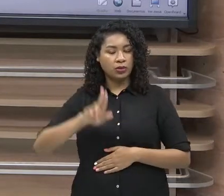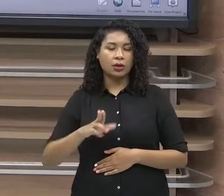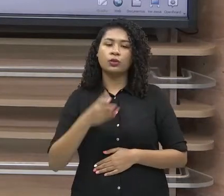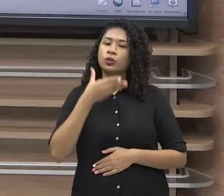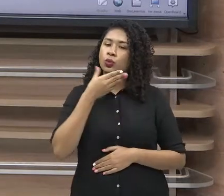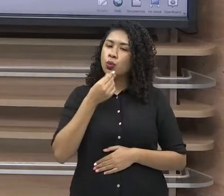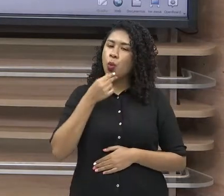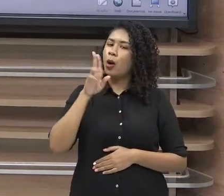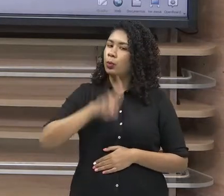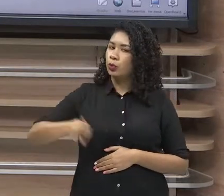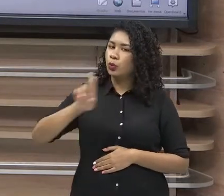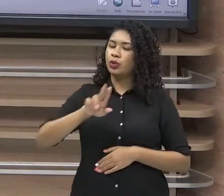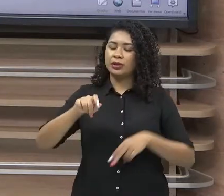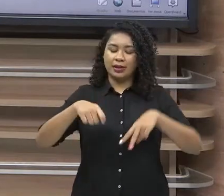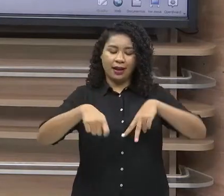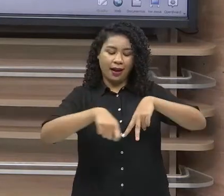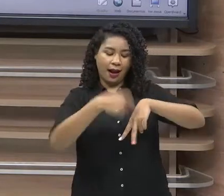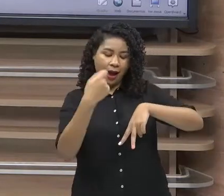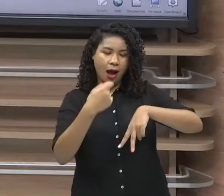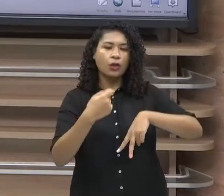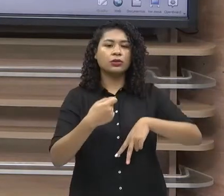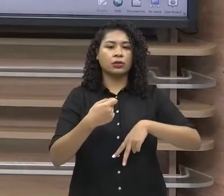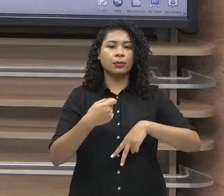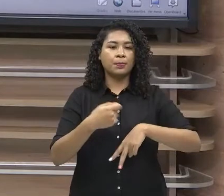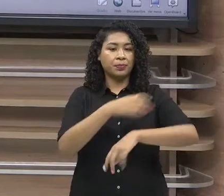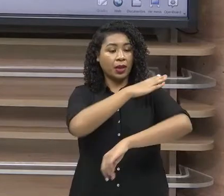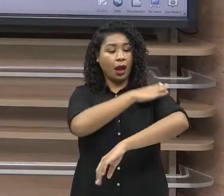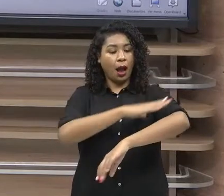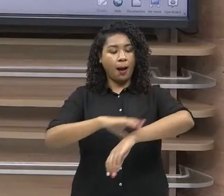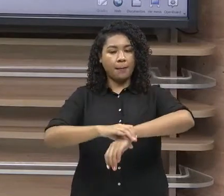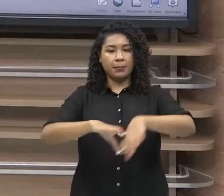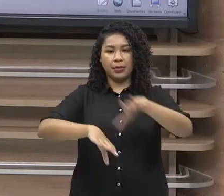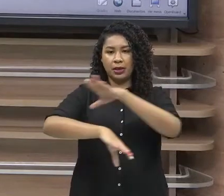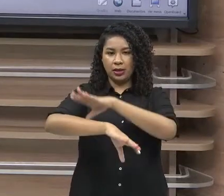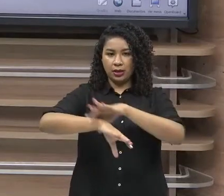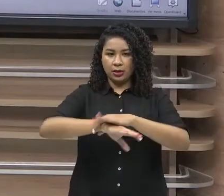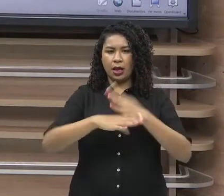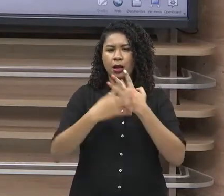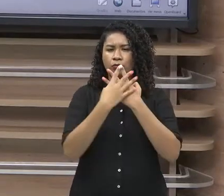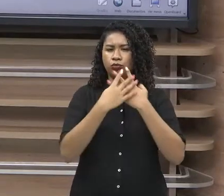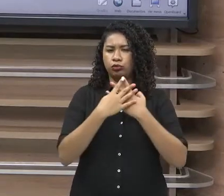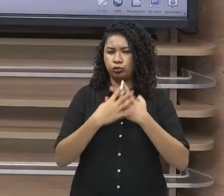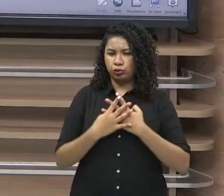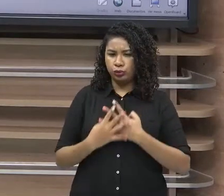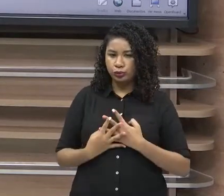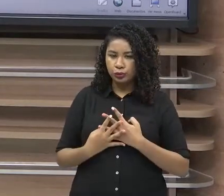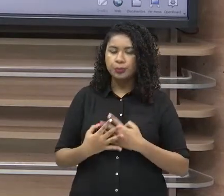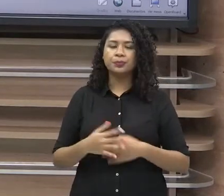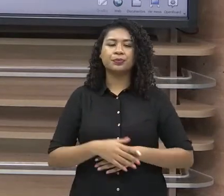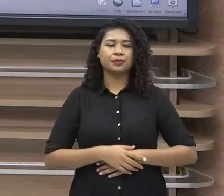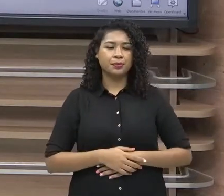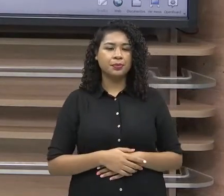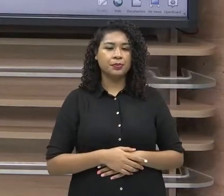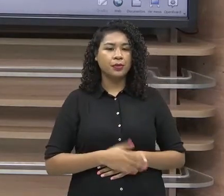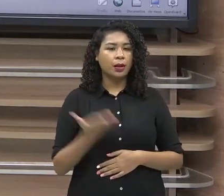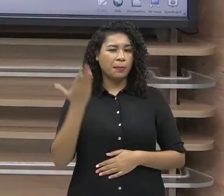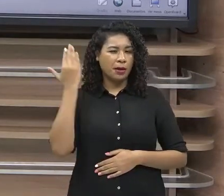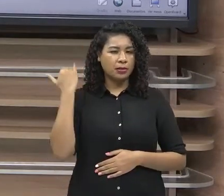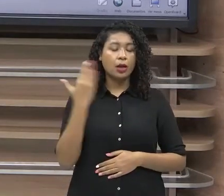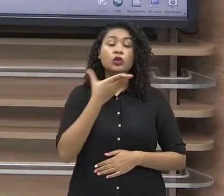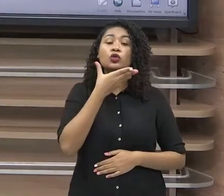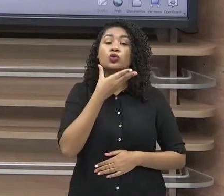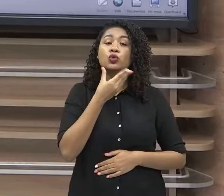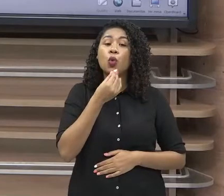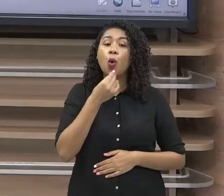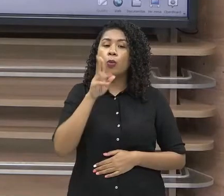blusa xadrez e antes essa dança era só dançada por homens. São